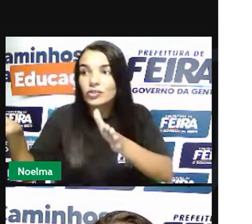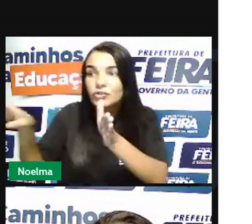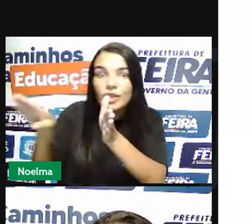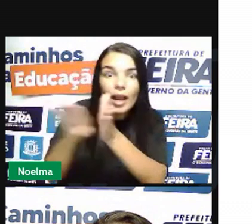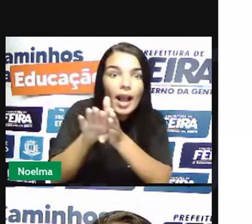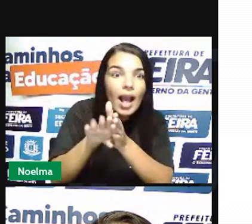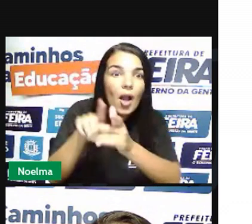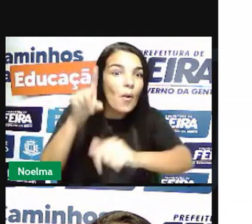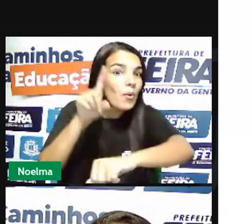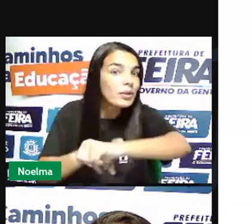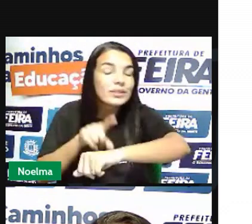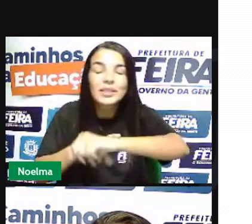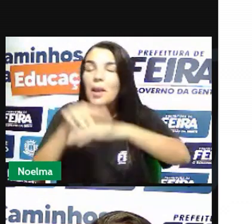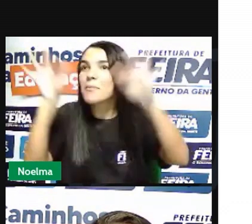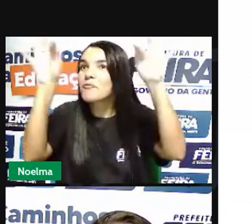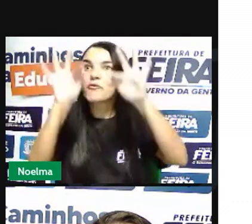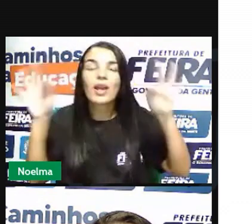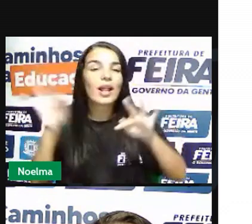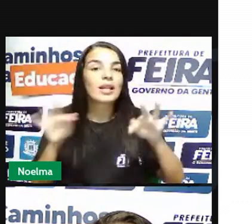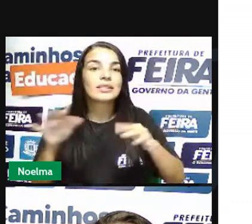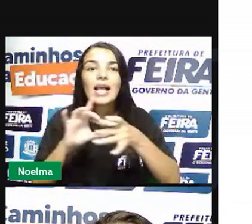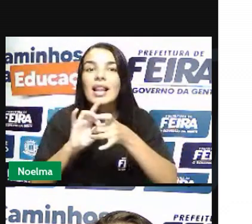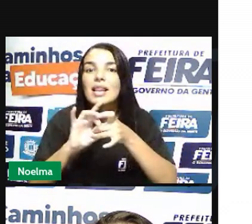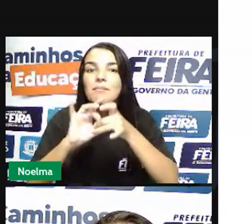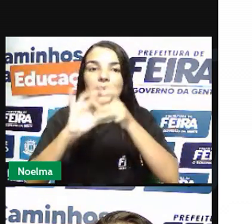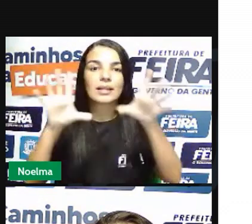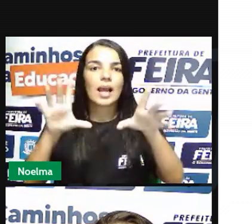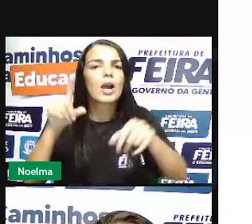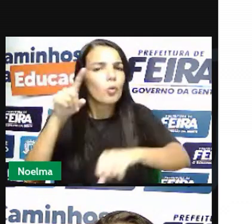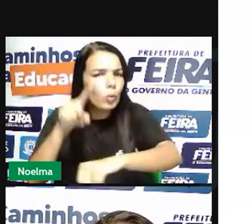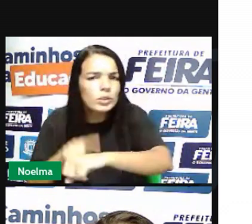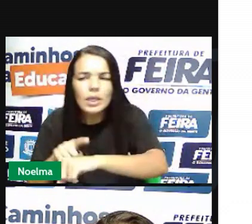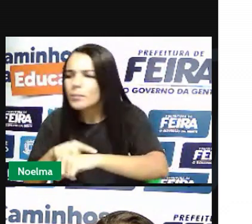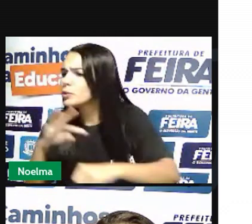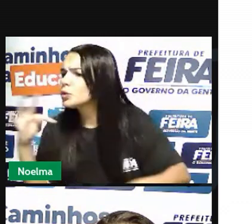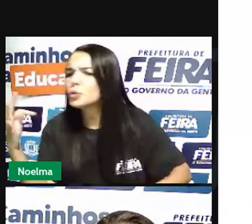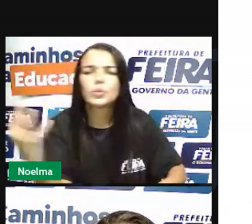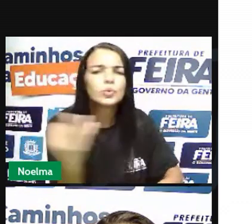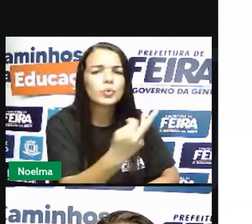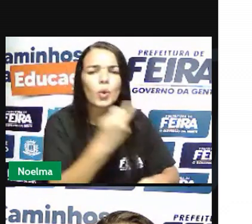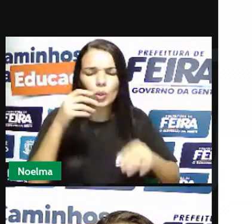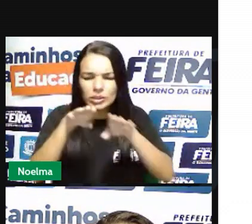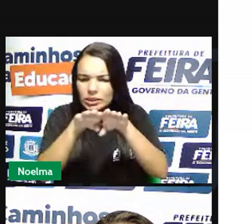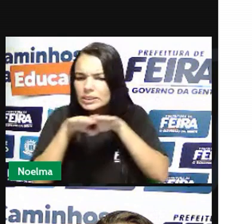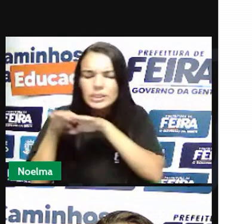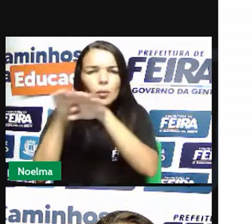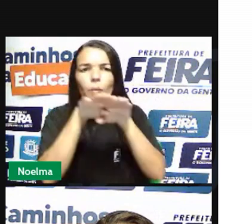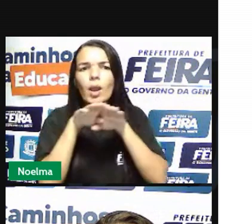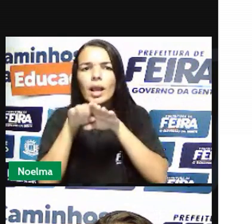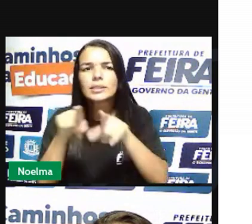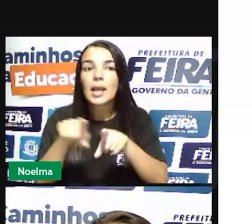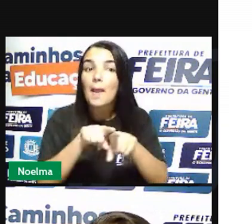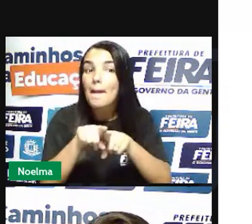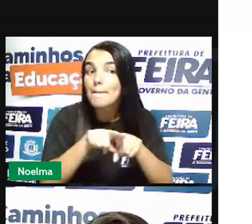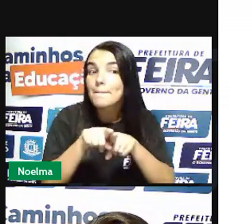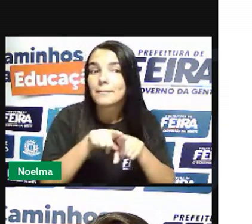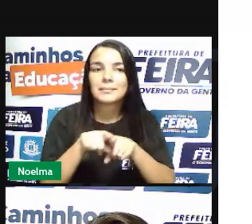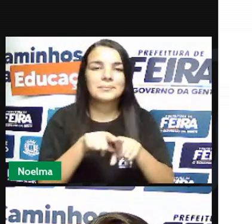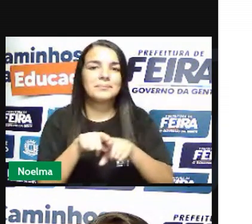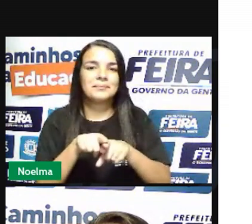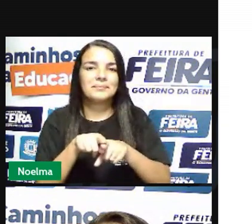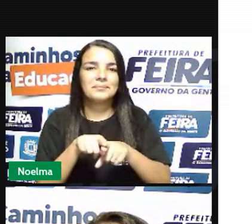o tempo feliz da nossa liberdade, o tempo em que seremos todos irmãos, o tempo em que seremos todos